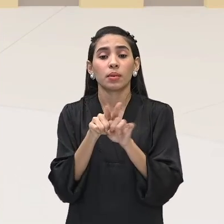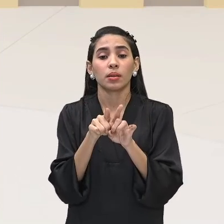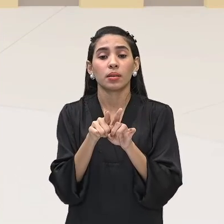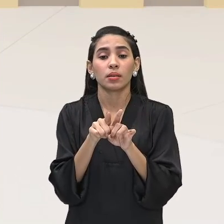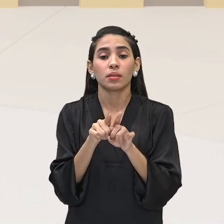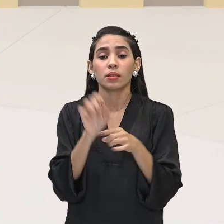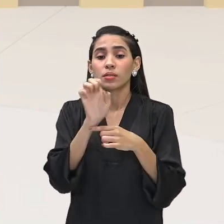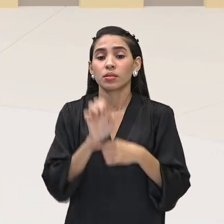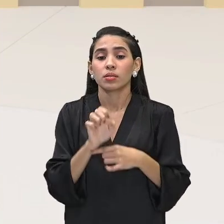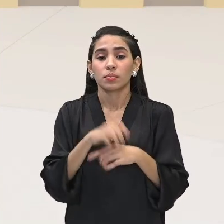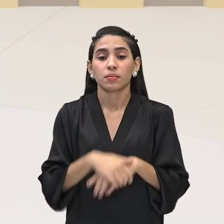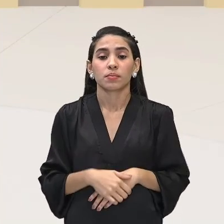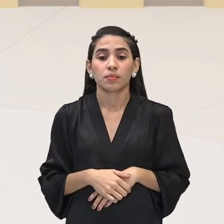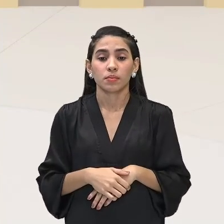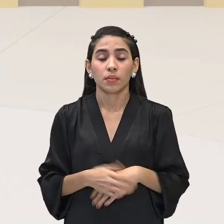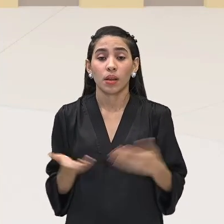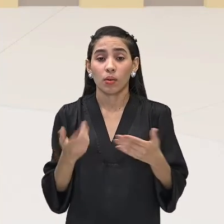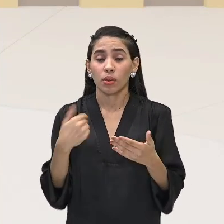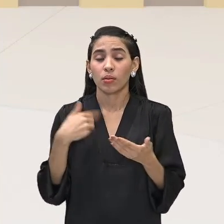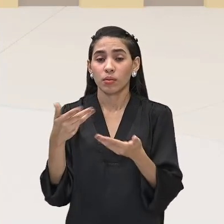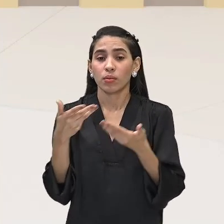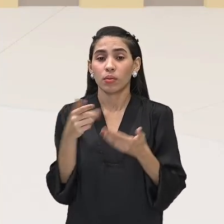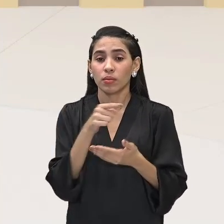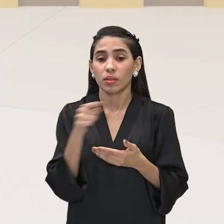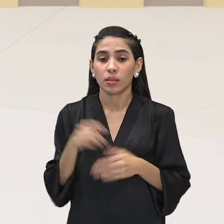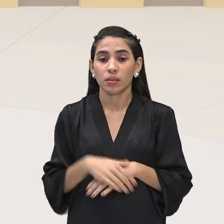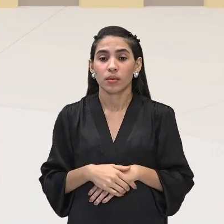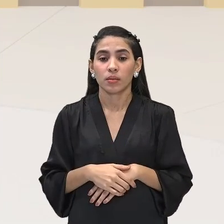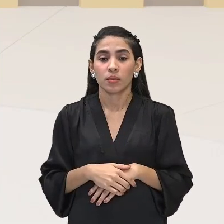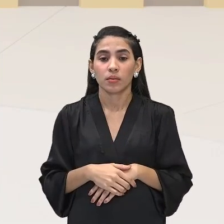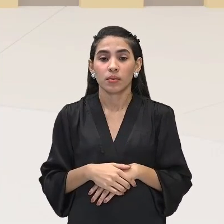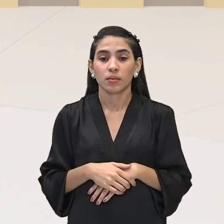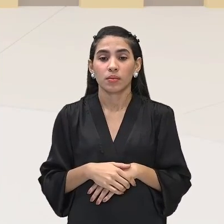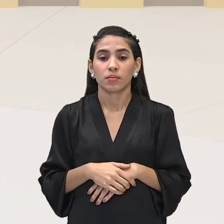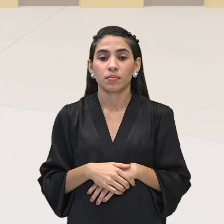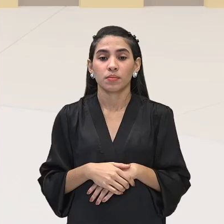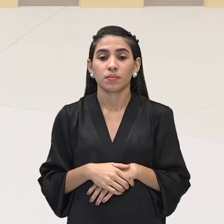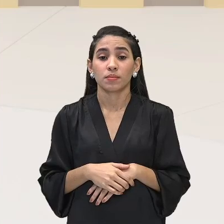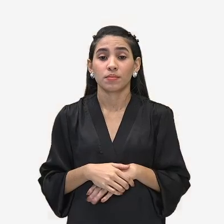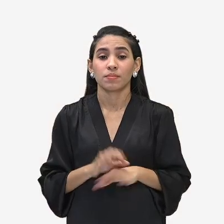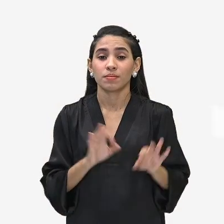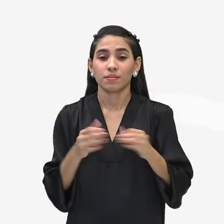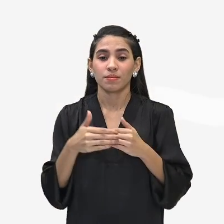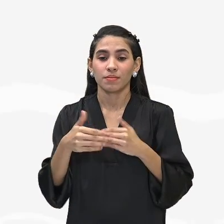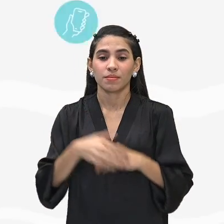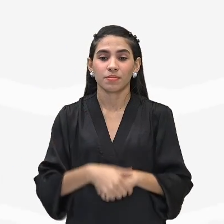nosso estado? Então agora eu quero convidá-los para o nosso Hora de Agir. Vamos lá?